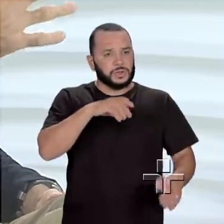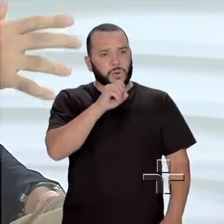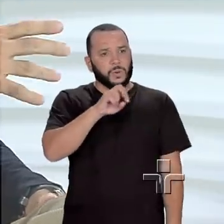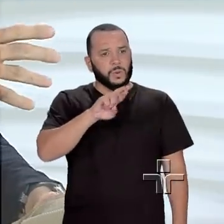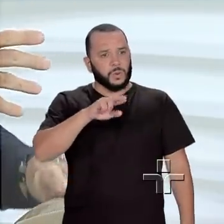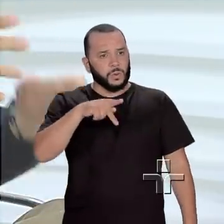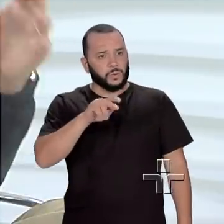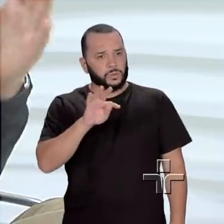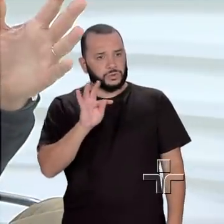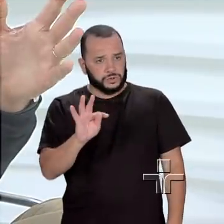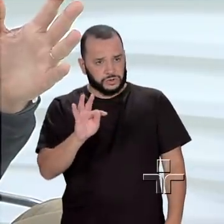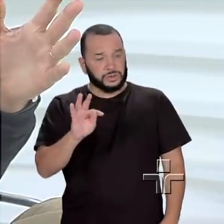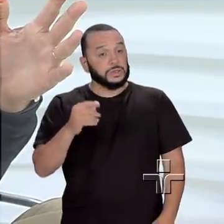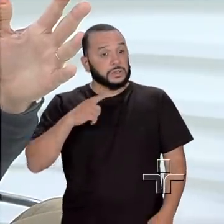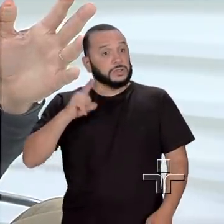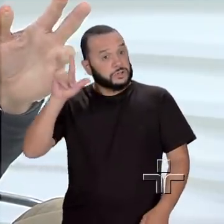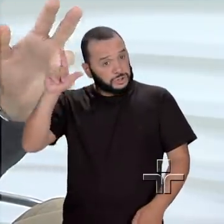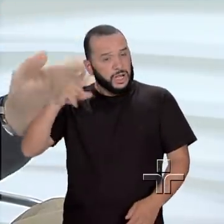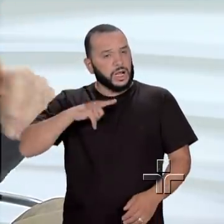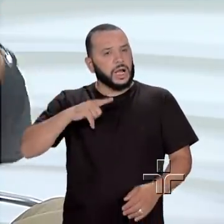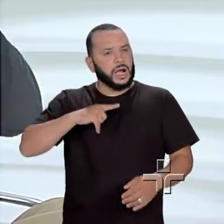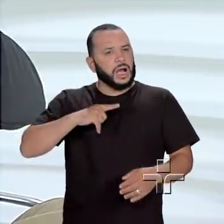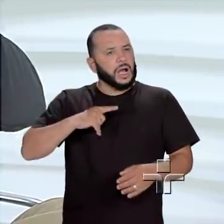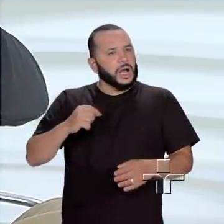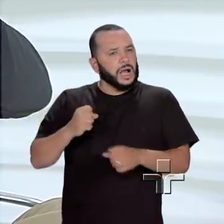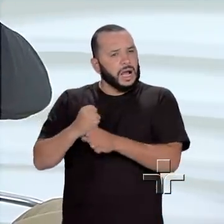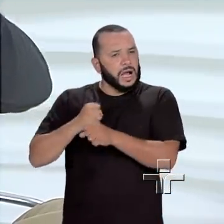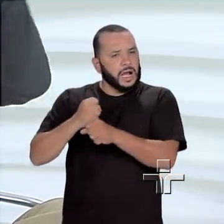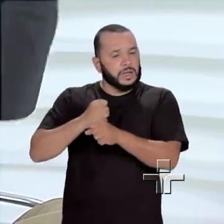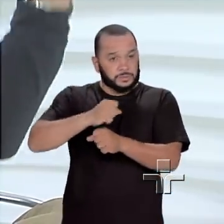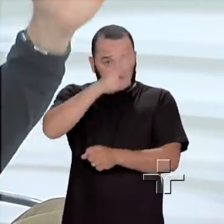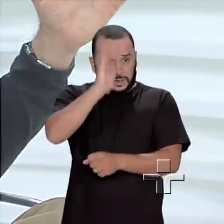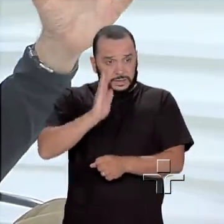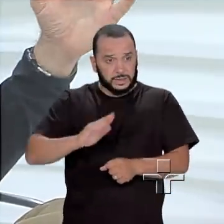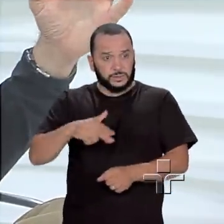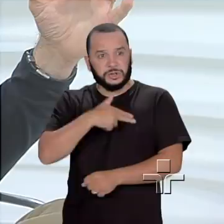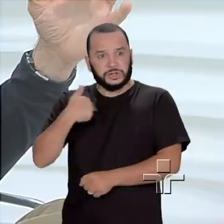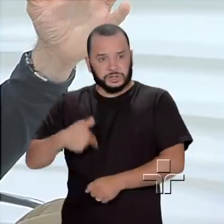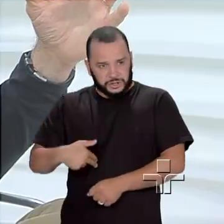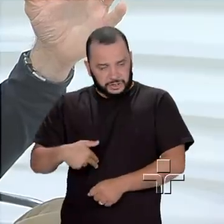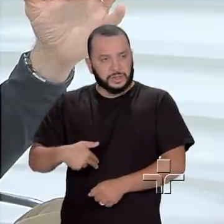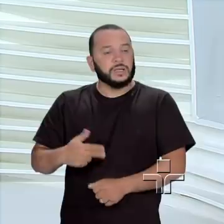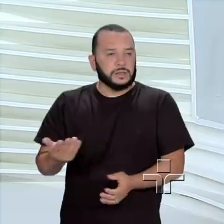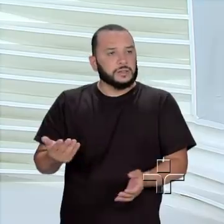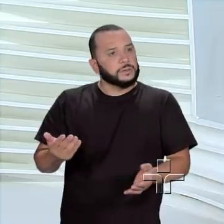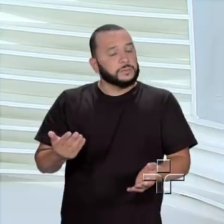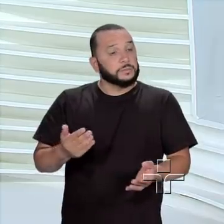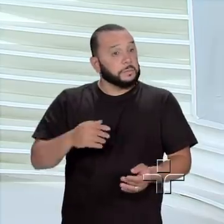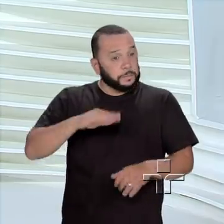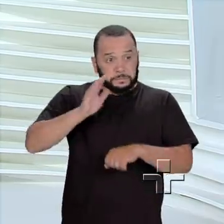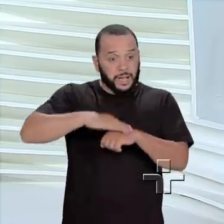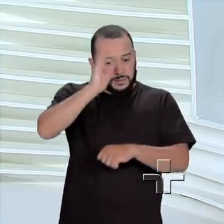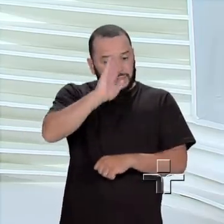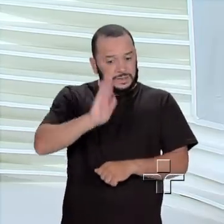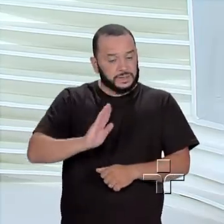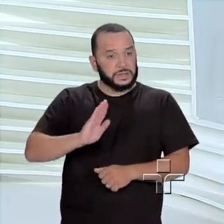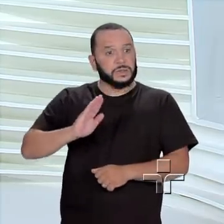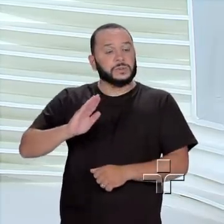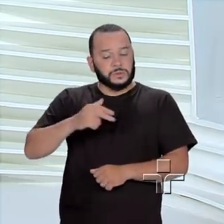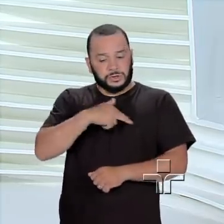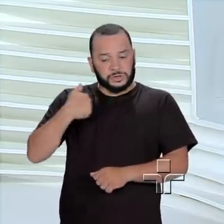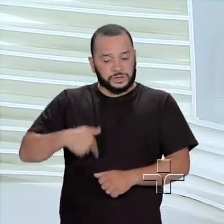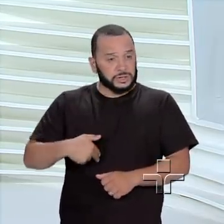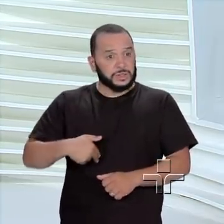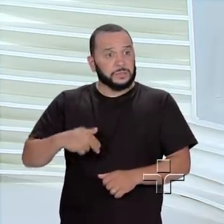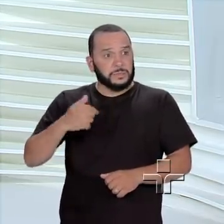subsistiu no Brasil e na China durante muito mais tempo do que subsistiu no resto do mundo, mas em última análise não conseguiu